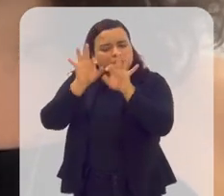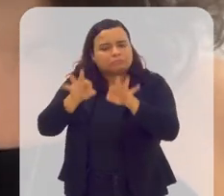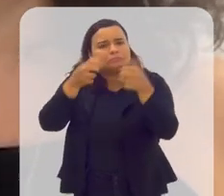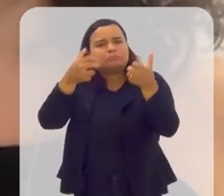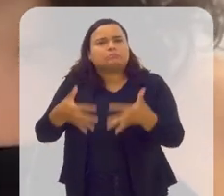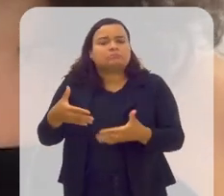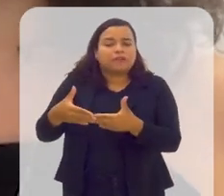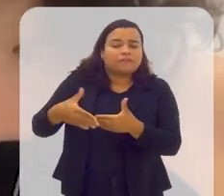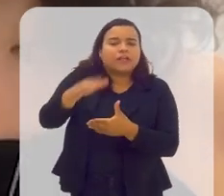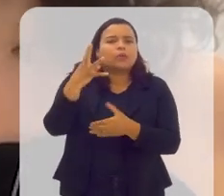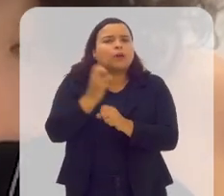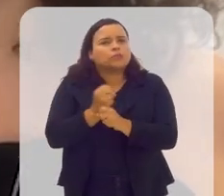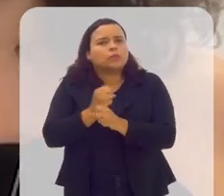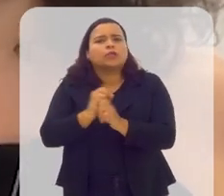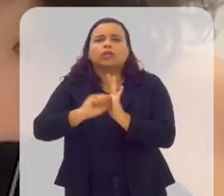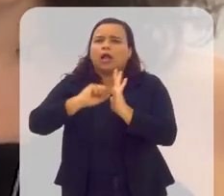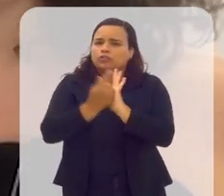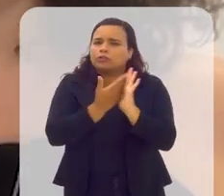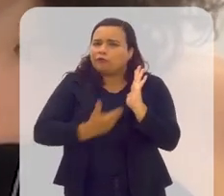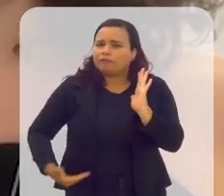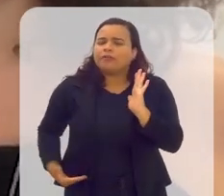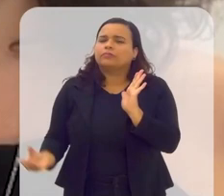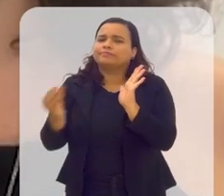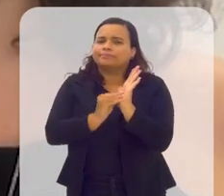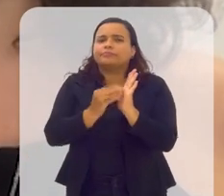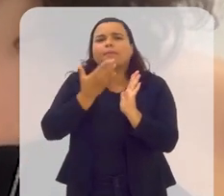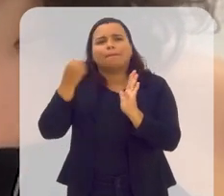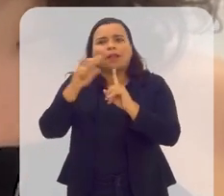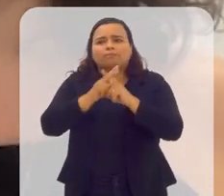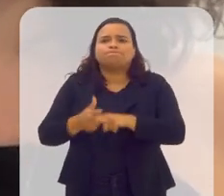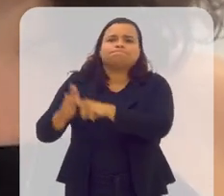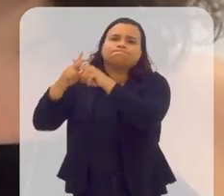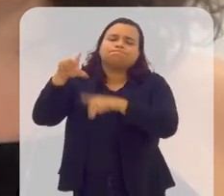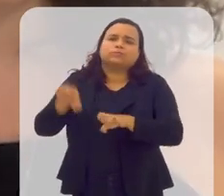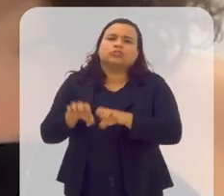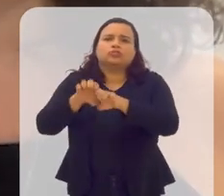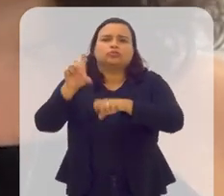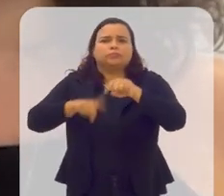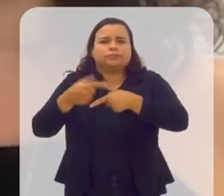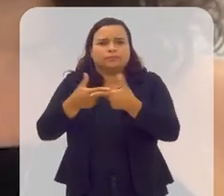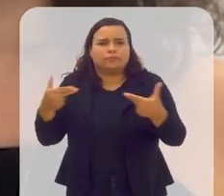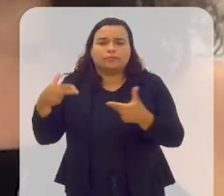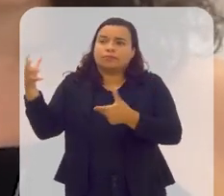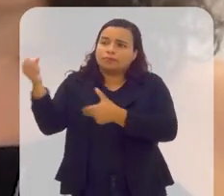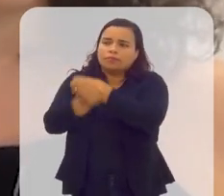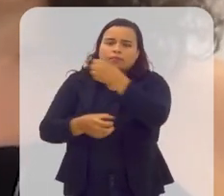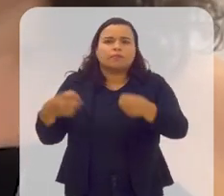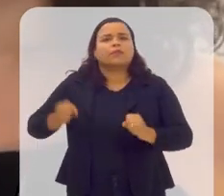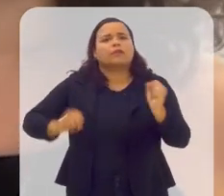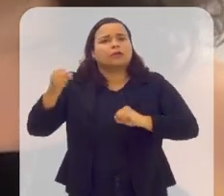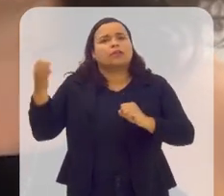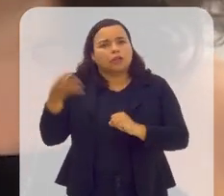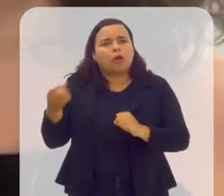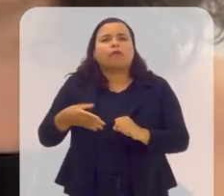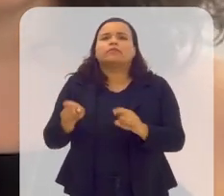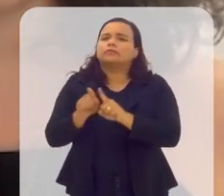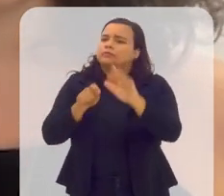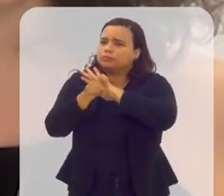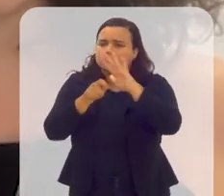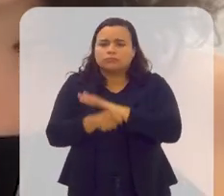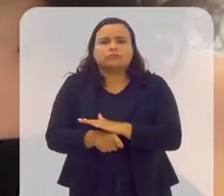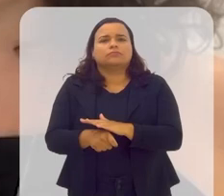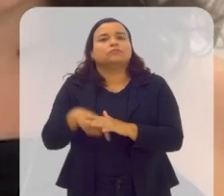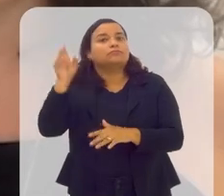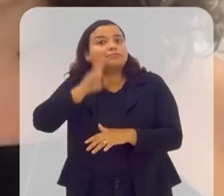próximos 4 anos precisa estar na agenda de governo a melhoria das infraestruturas para a atração de novas indústrias e